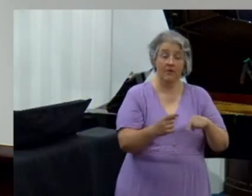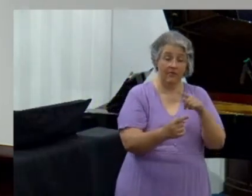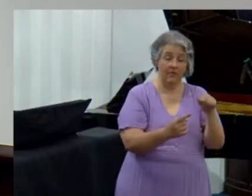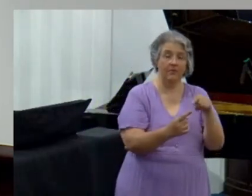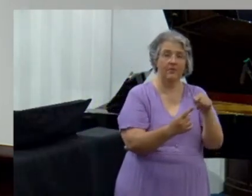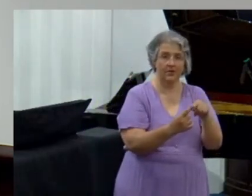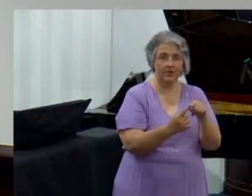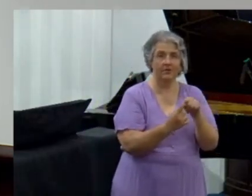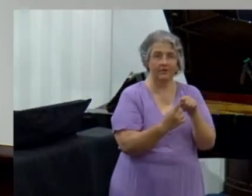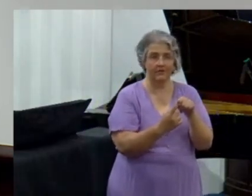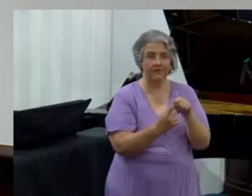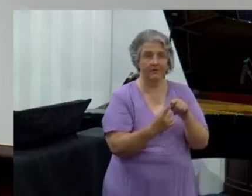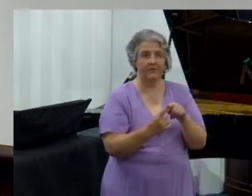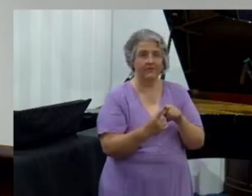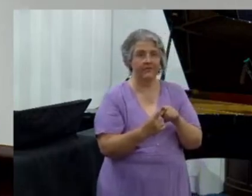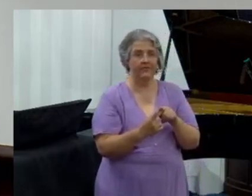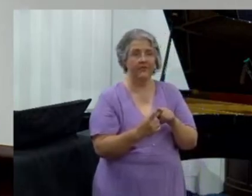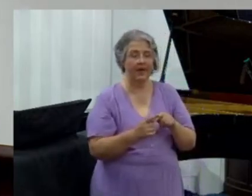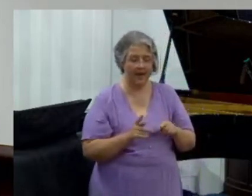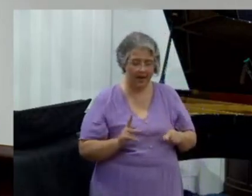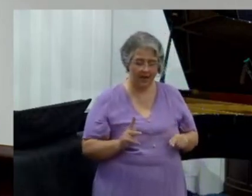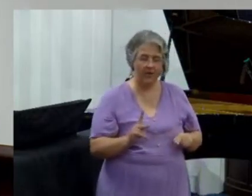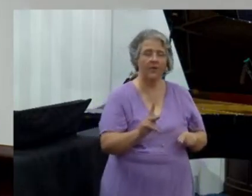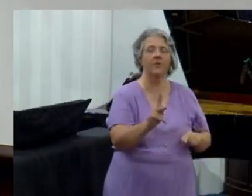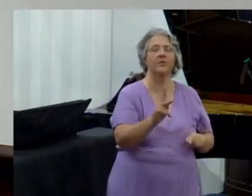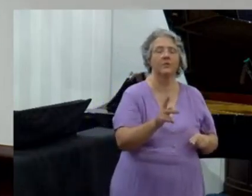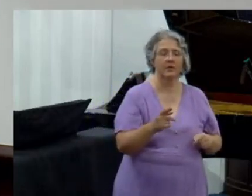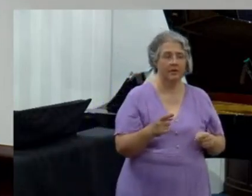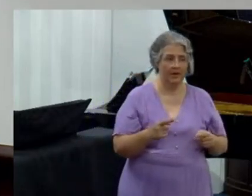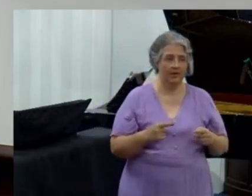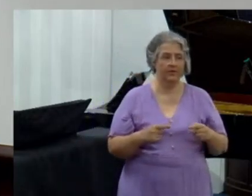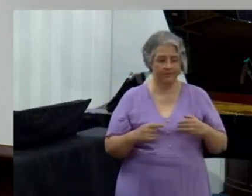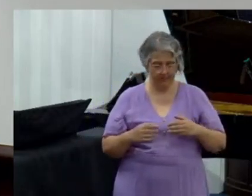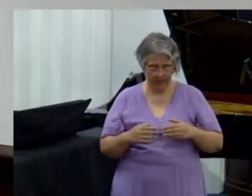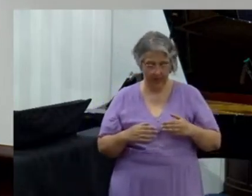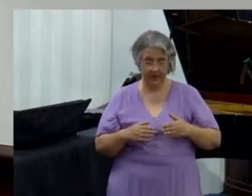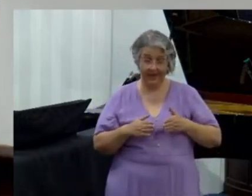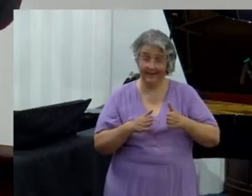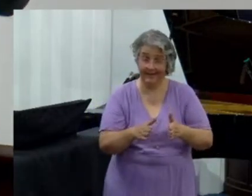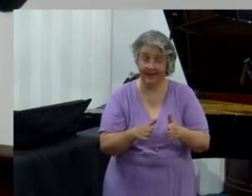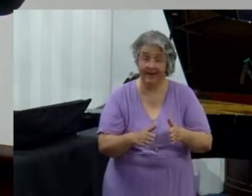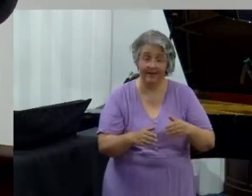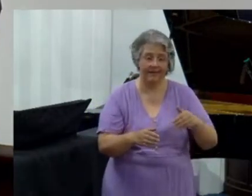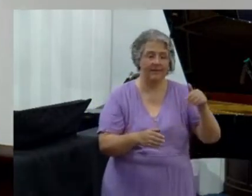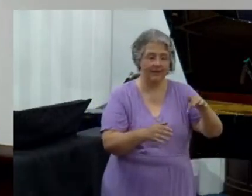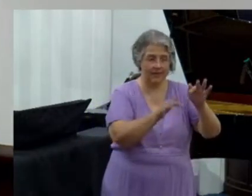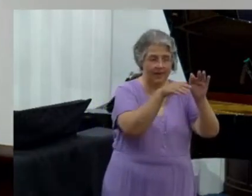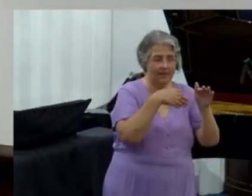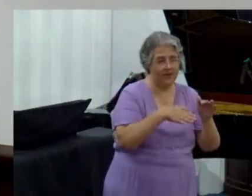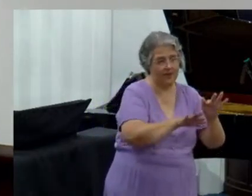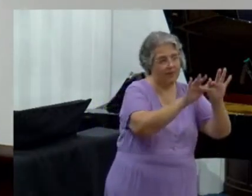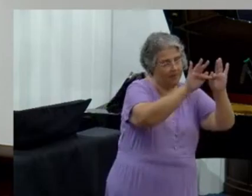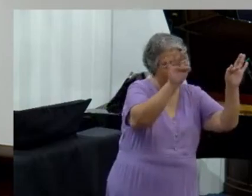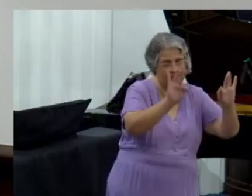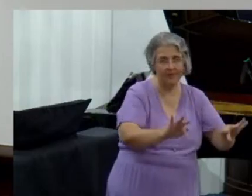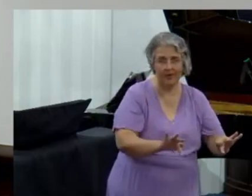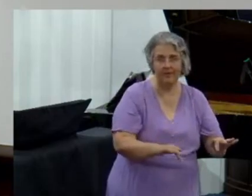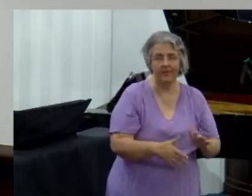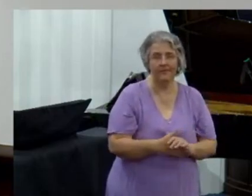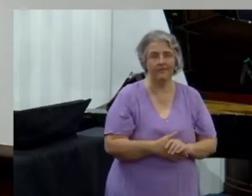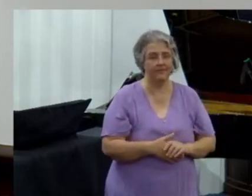esses dois eventos como a continuidade um do outro. Jesus se dirige ao templo como o Rei dos Reis.